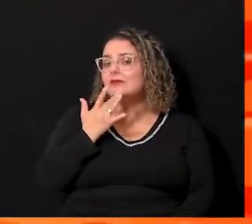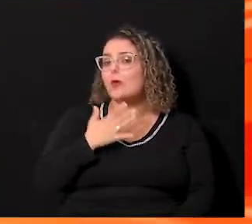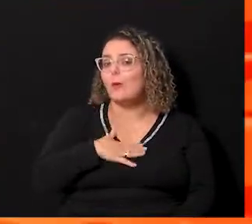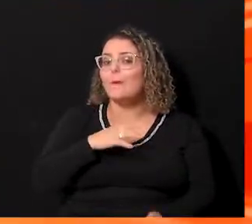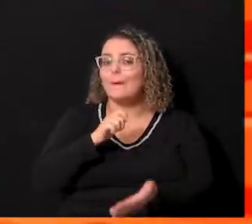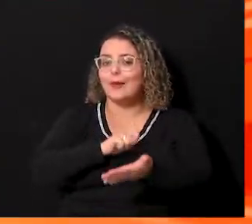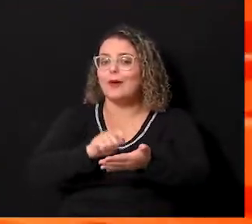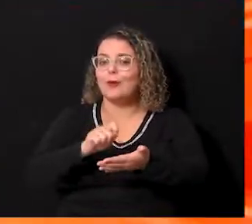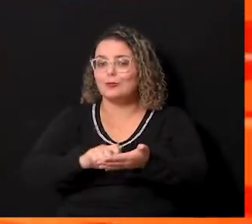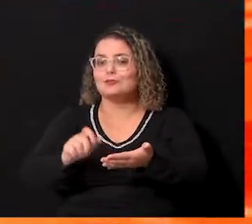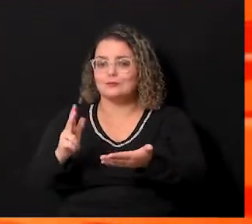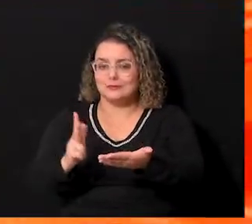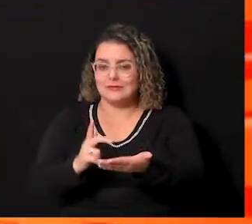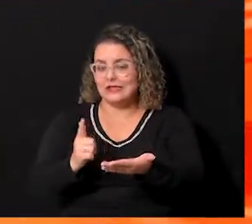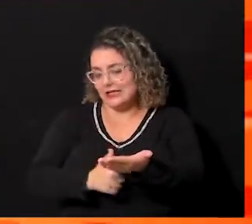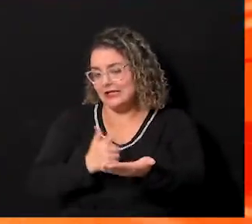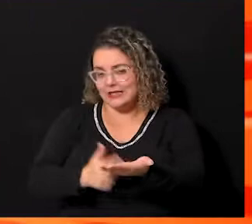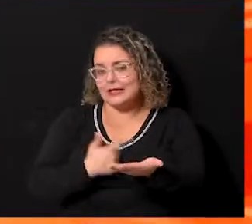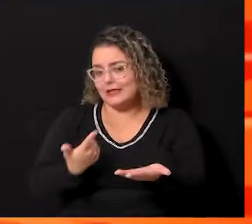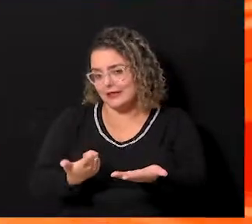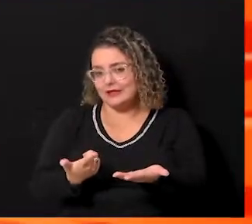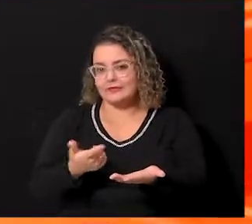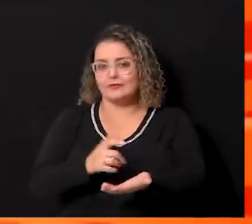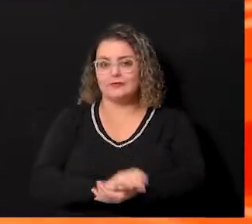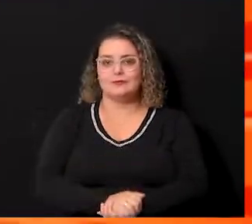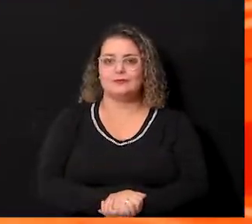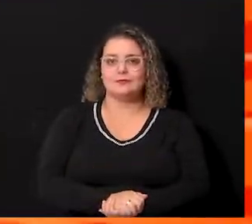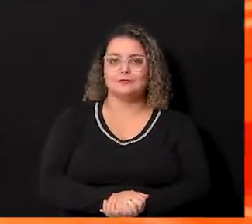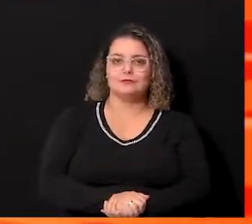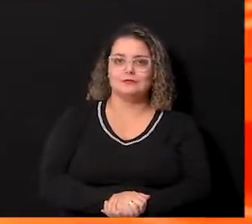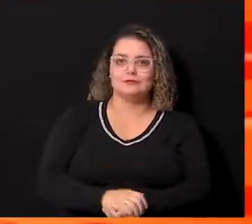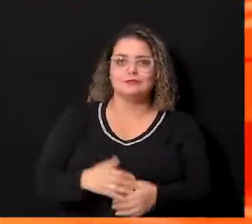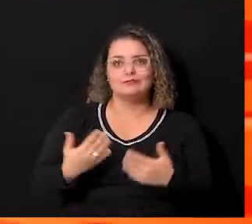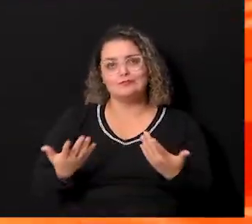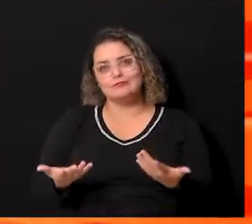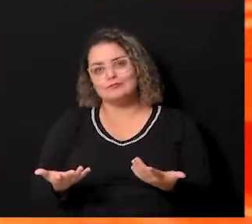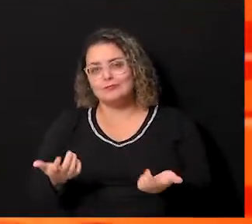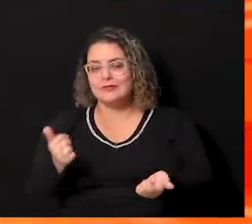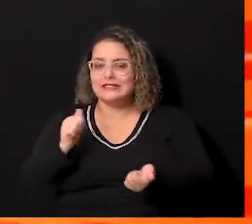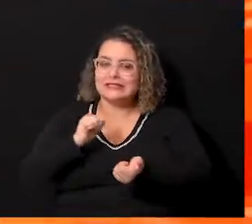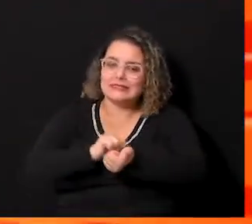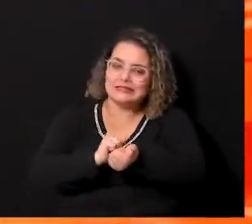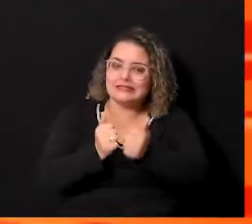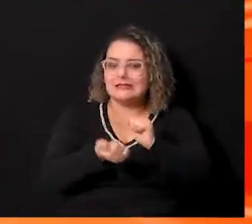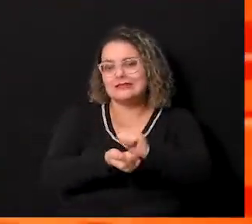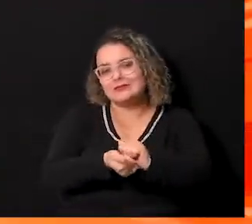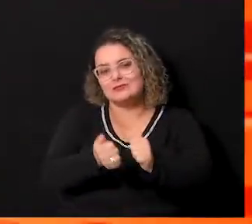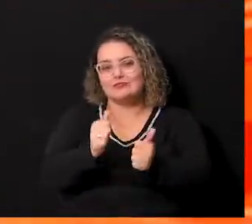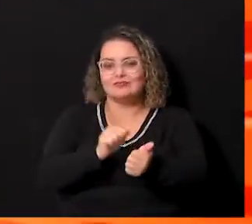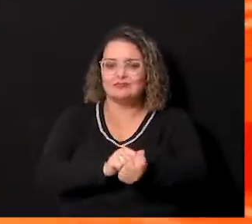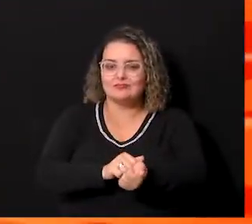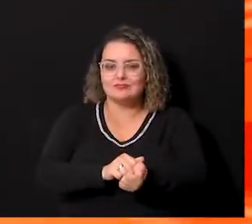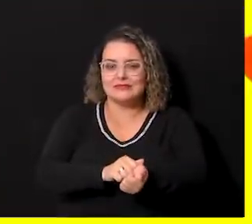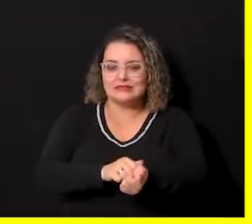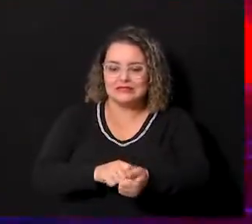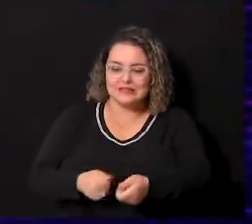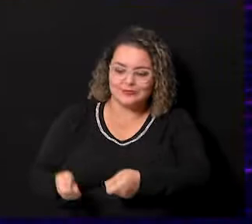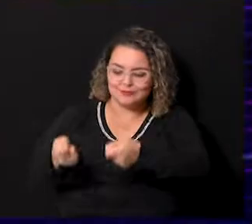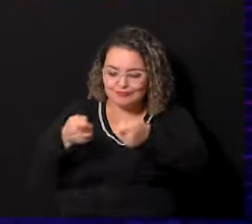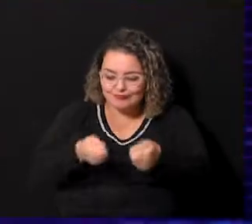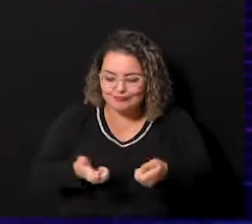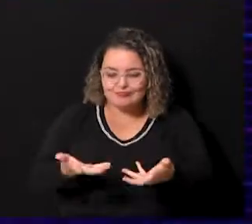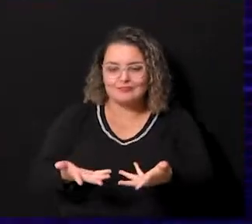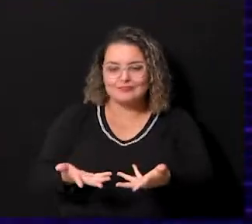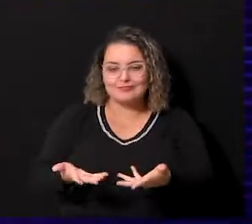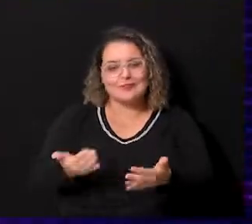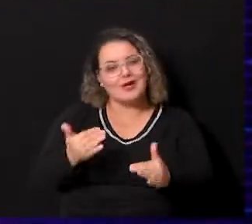fazer o meu livro, porque a gente acaba sendo sujeita a algumas imposições que nem sempre você